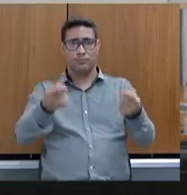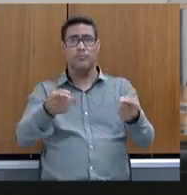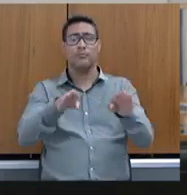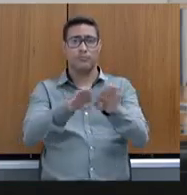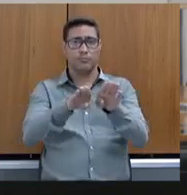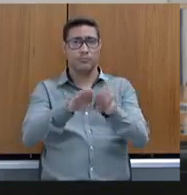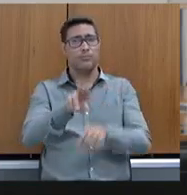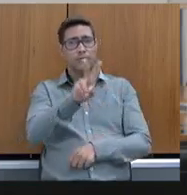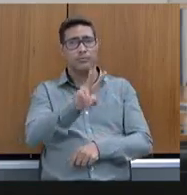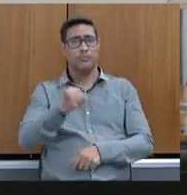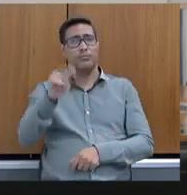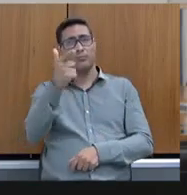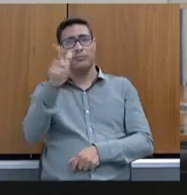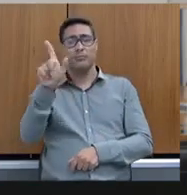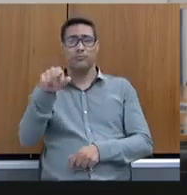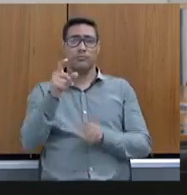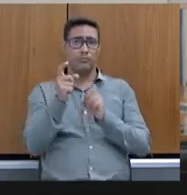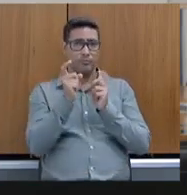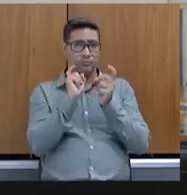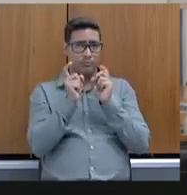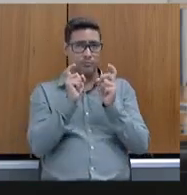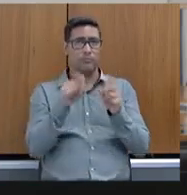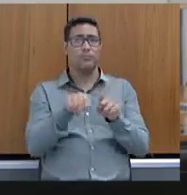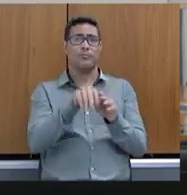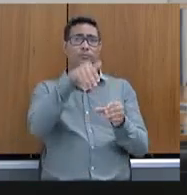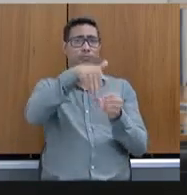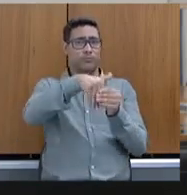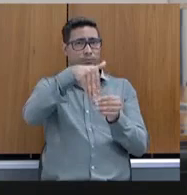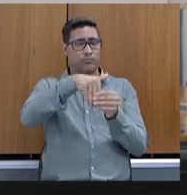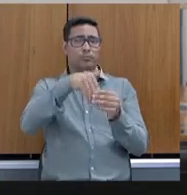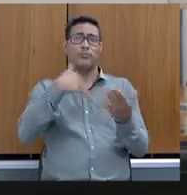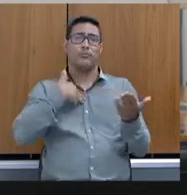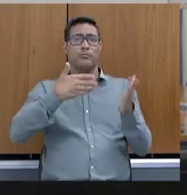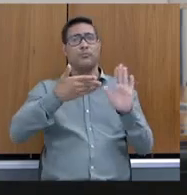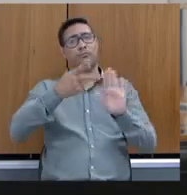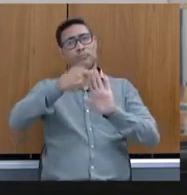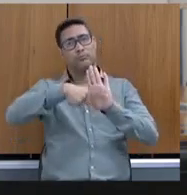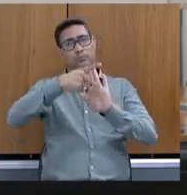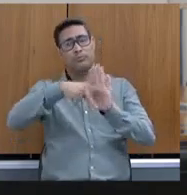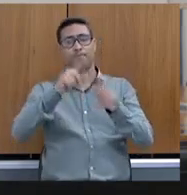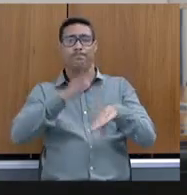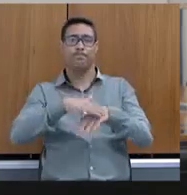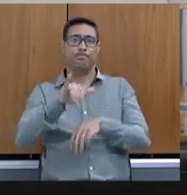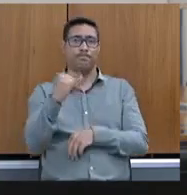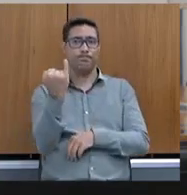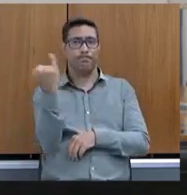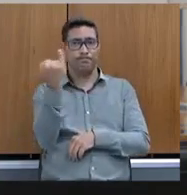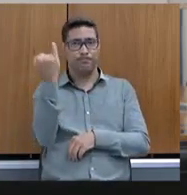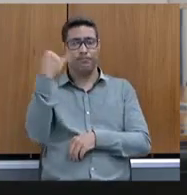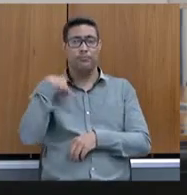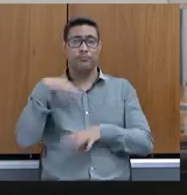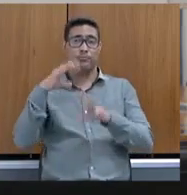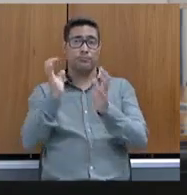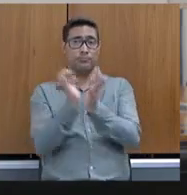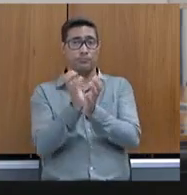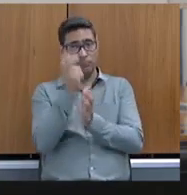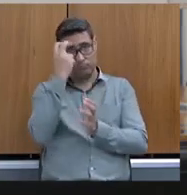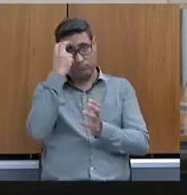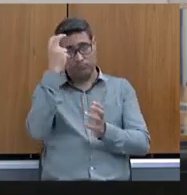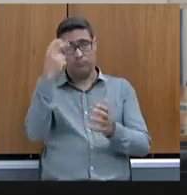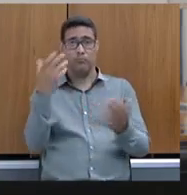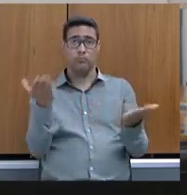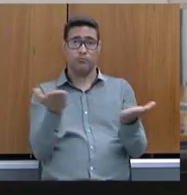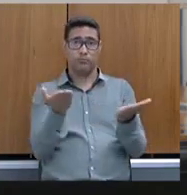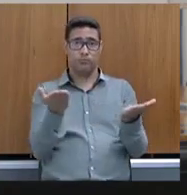várias outras reuniões votações de projetos importantes é a nossa comissão de Cultura hoje tem uma